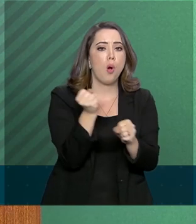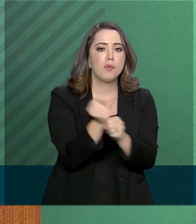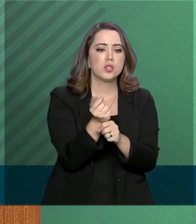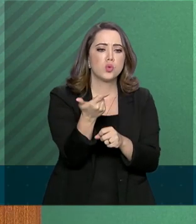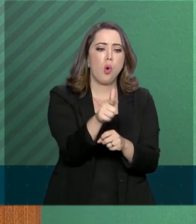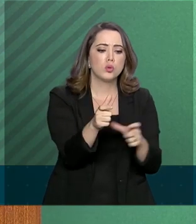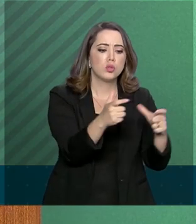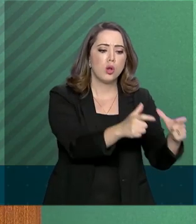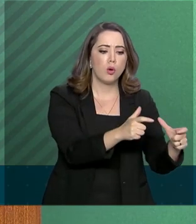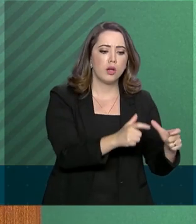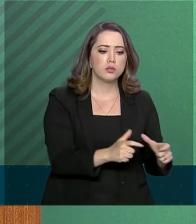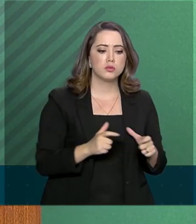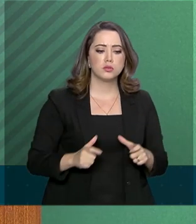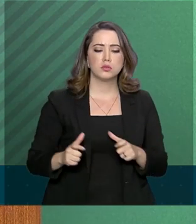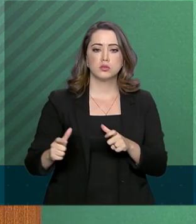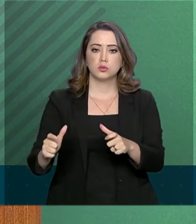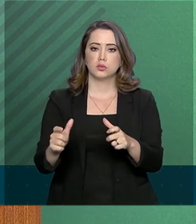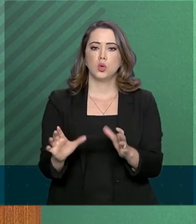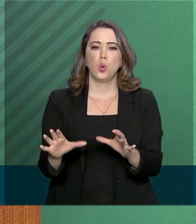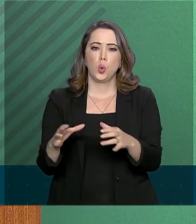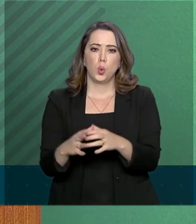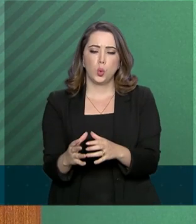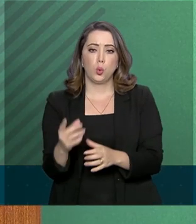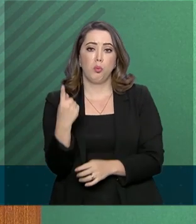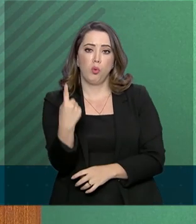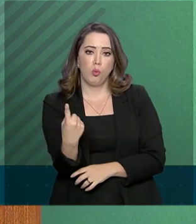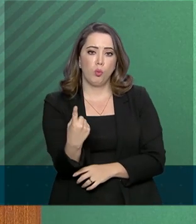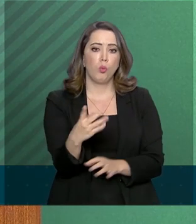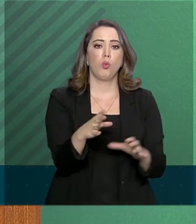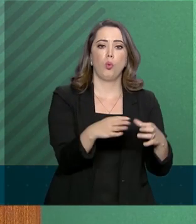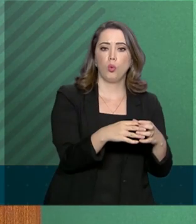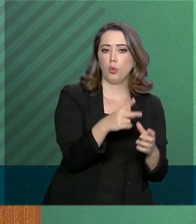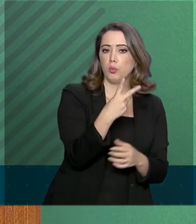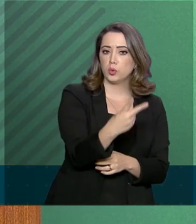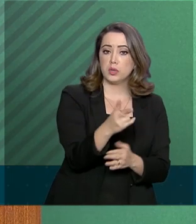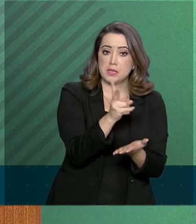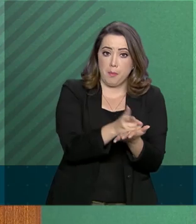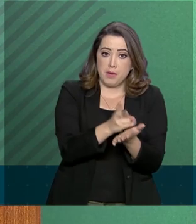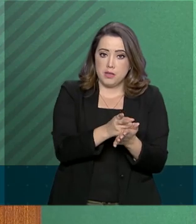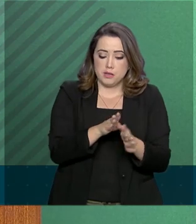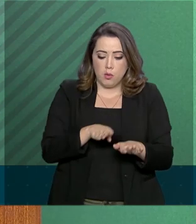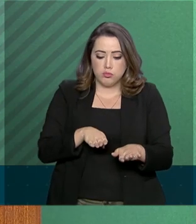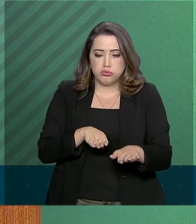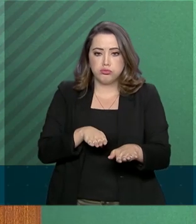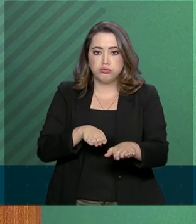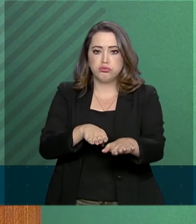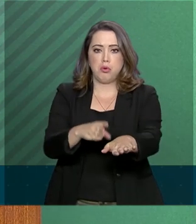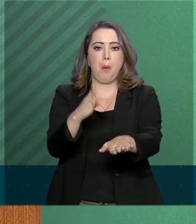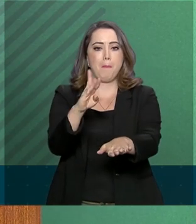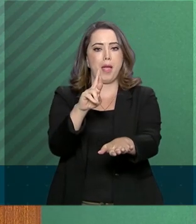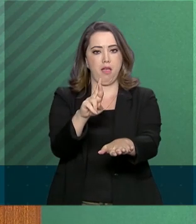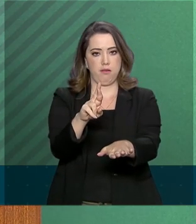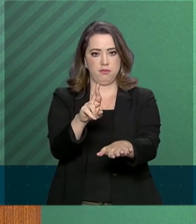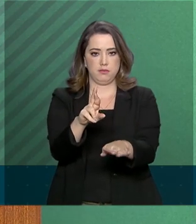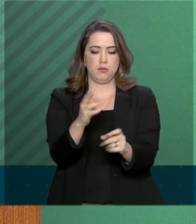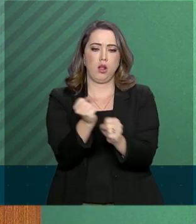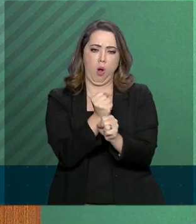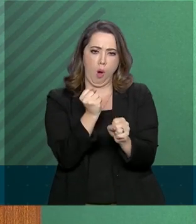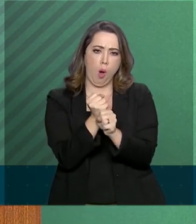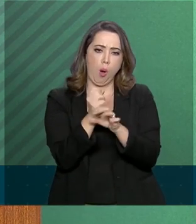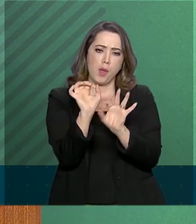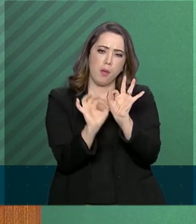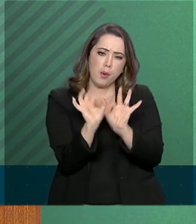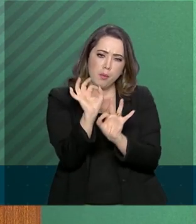nos lotes 1 e 2 da mesma rodovia que perfazem um total